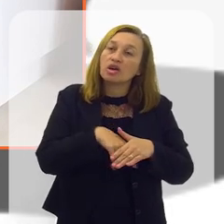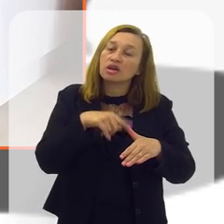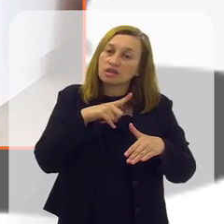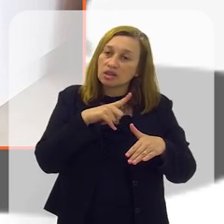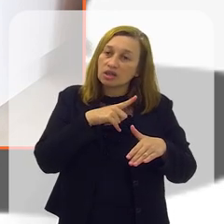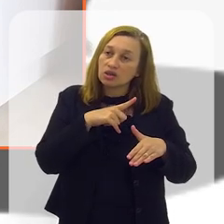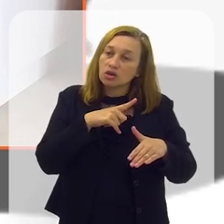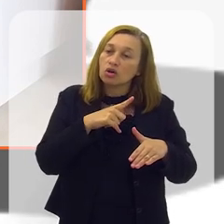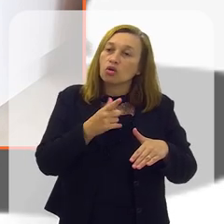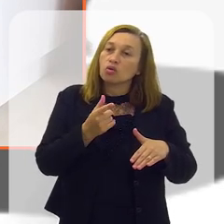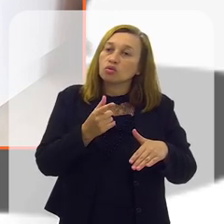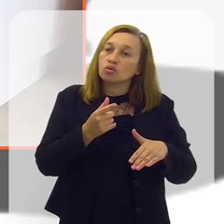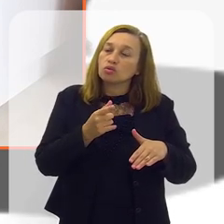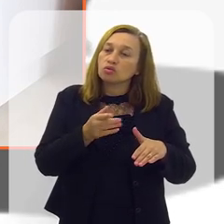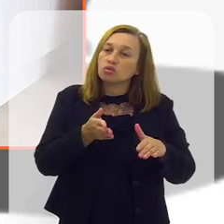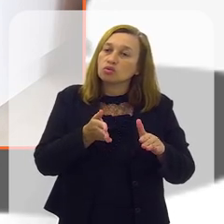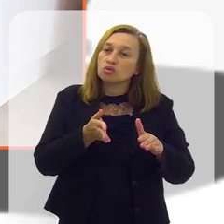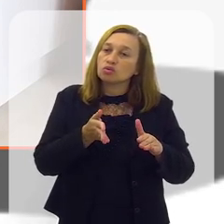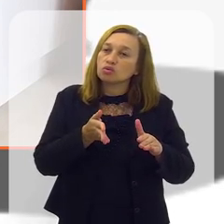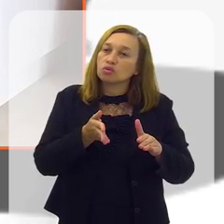aconteça,